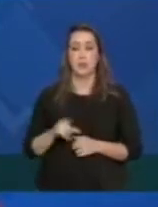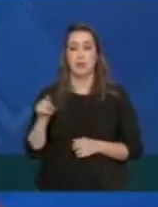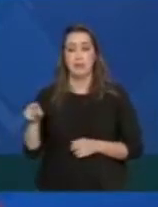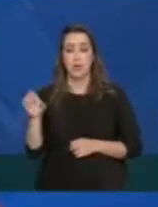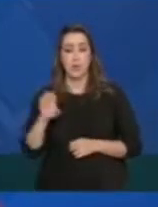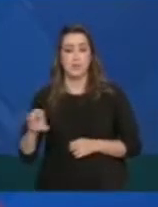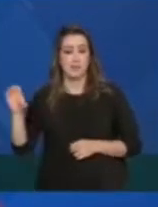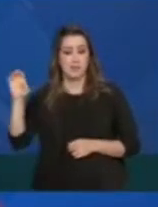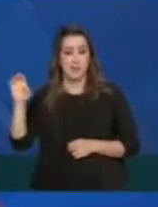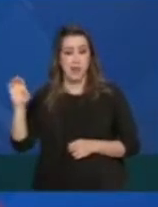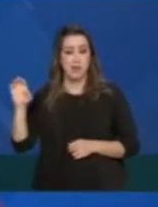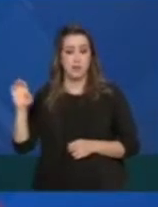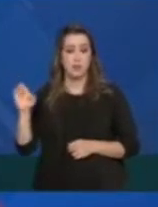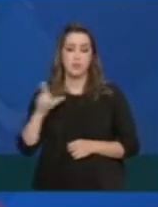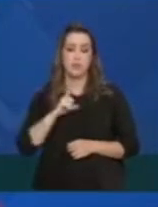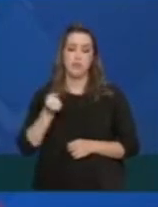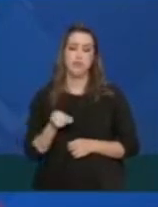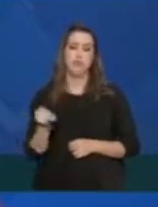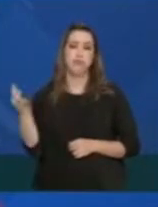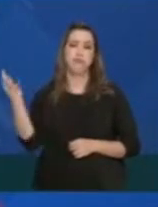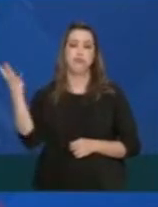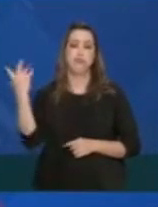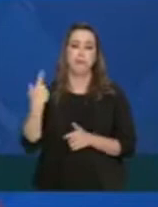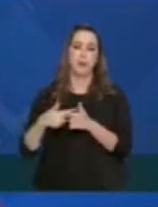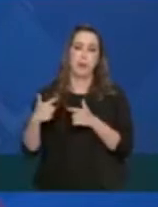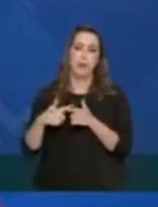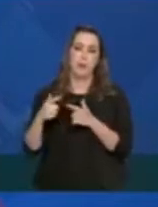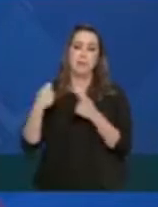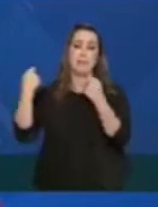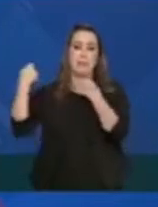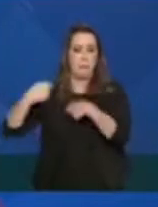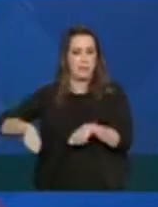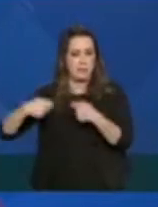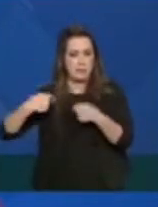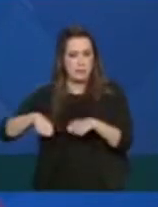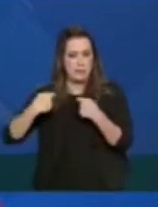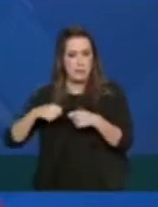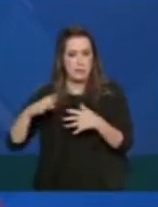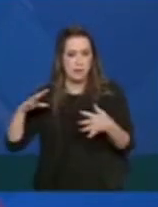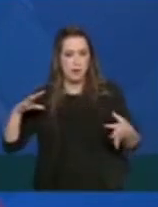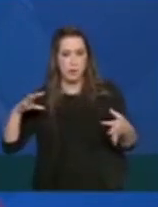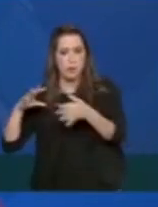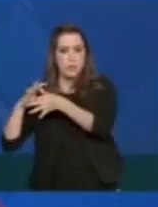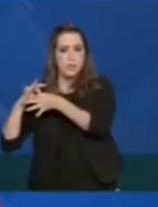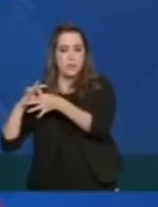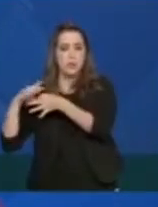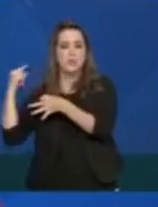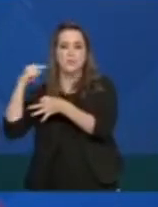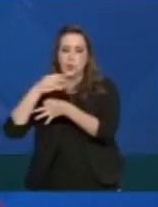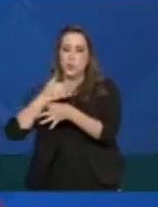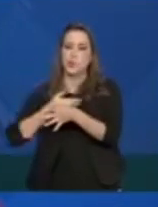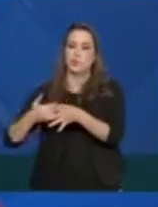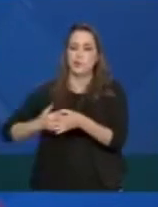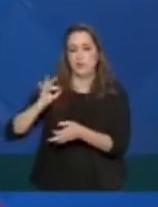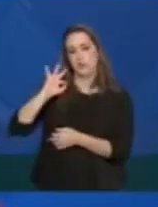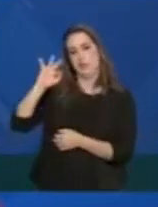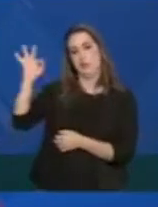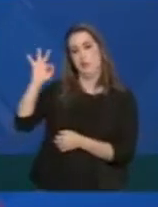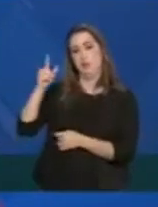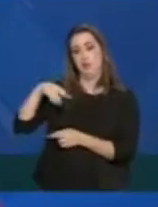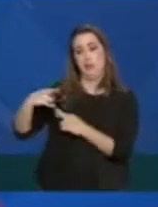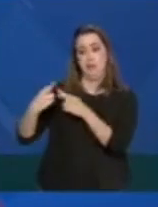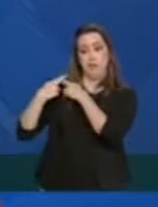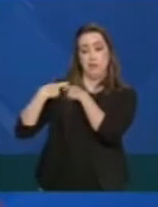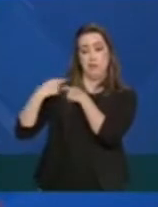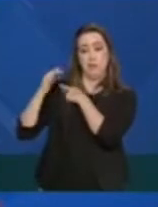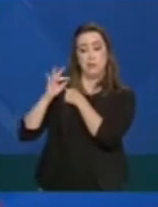dos estados, para serem superados, eles precisam de uma integração, uma visão sistêmica que é de